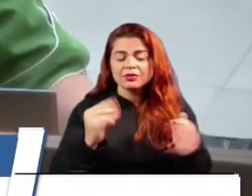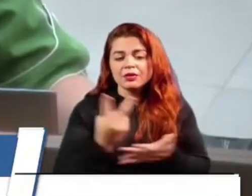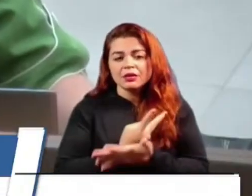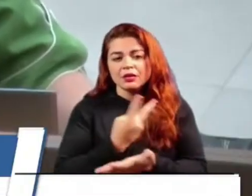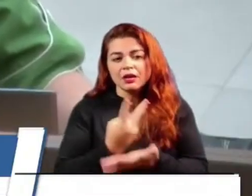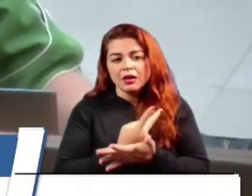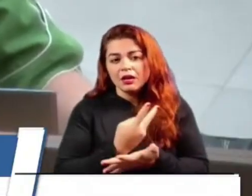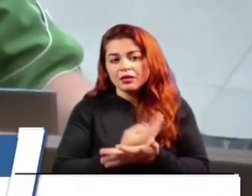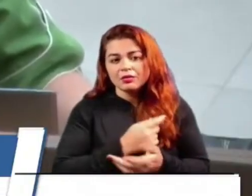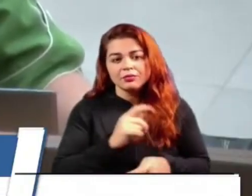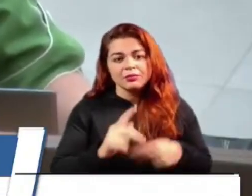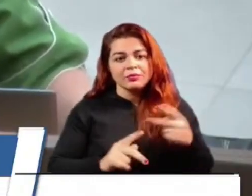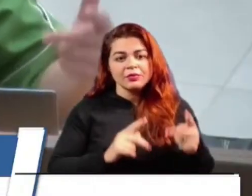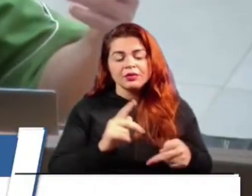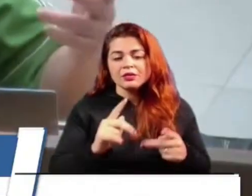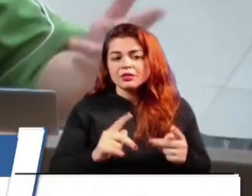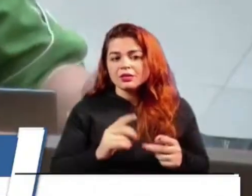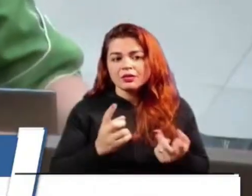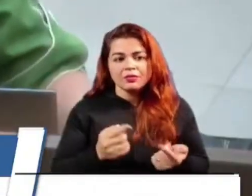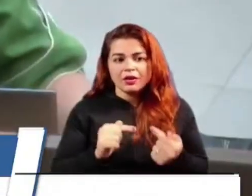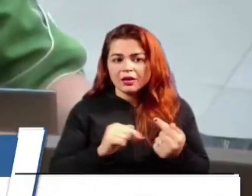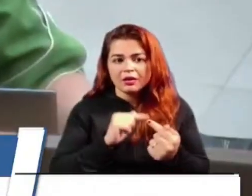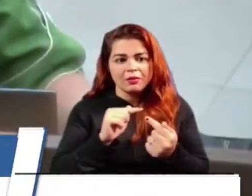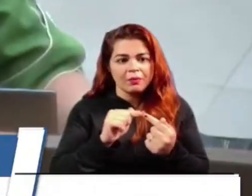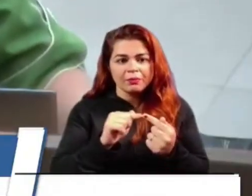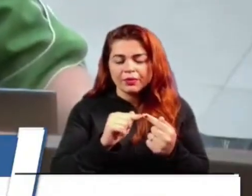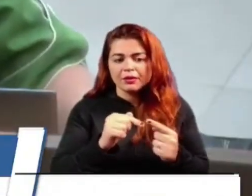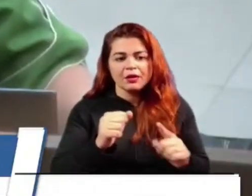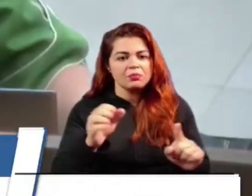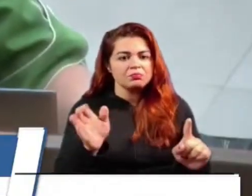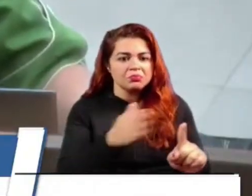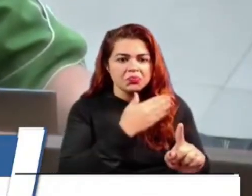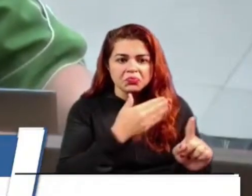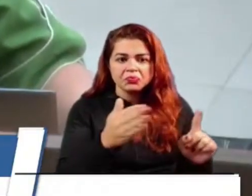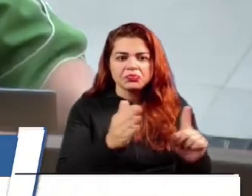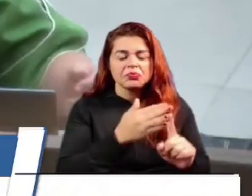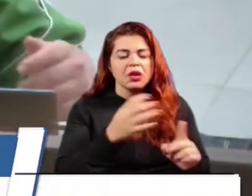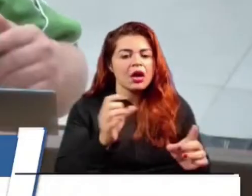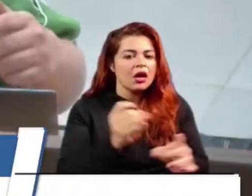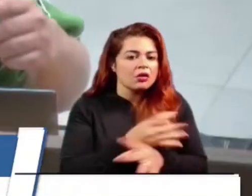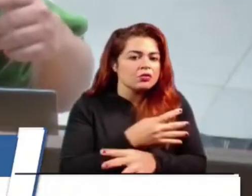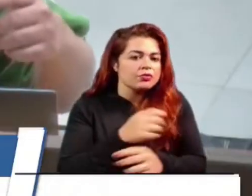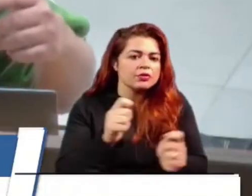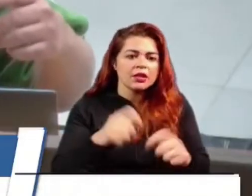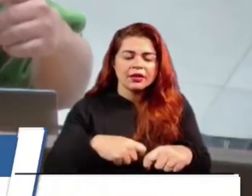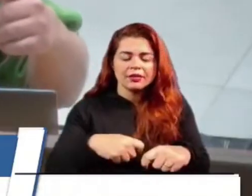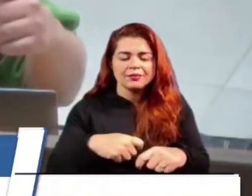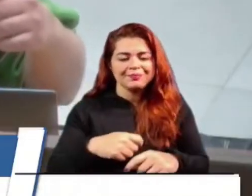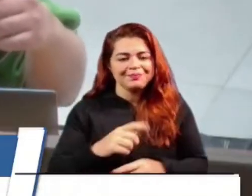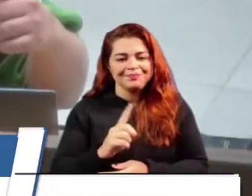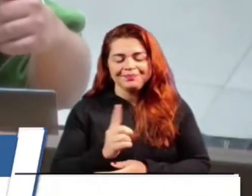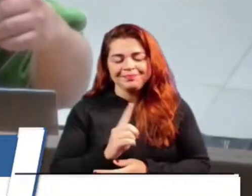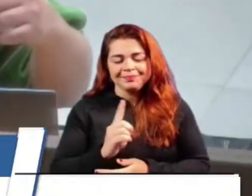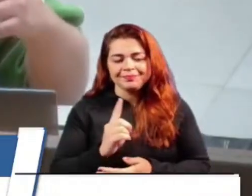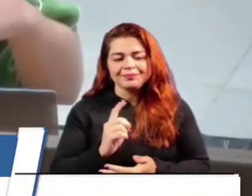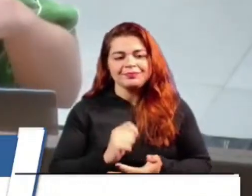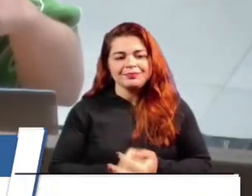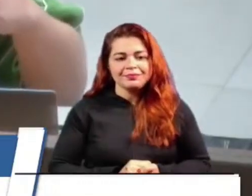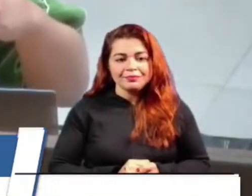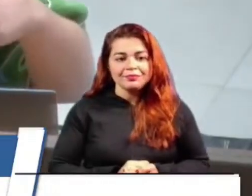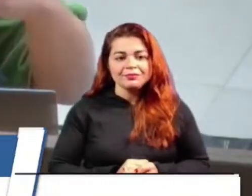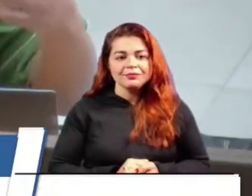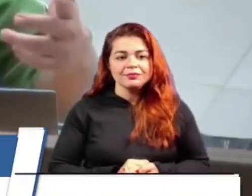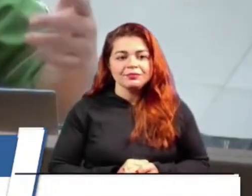era uma das vias de se, teoricamente, resolver algo, né? Então, nem por parte